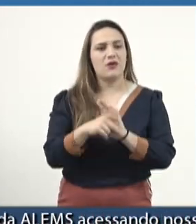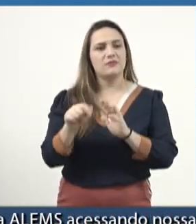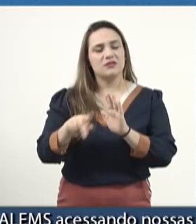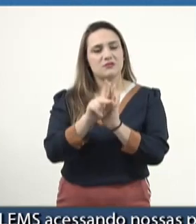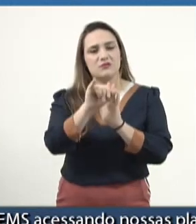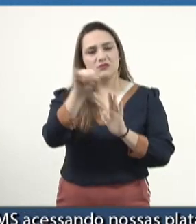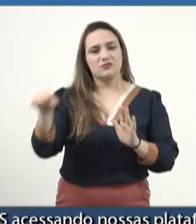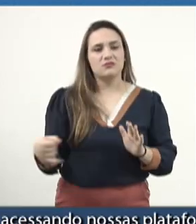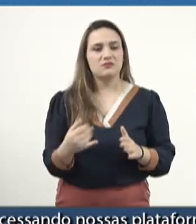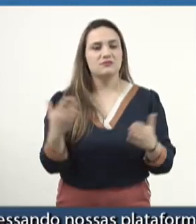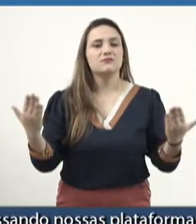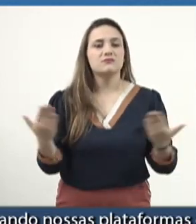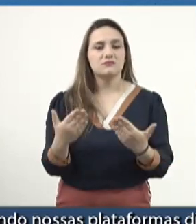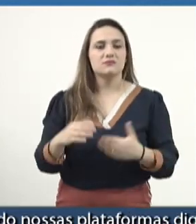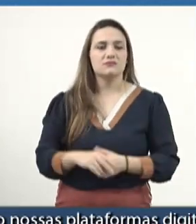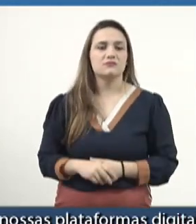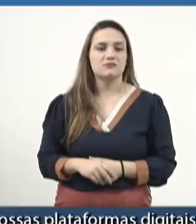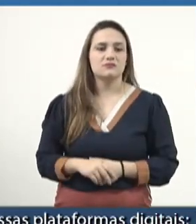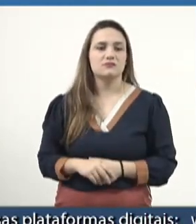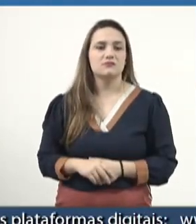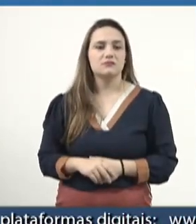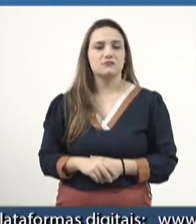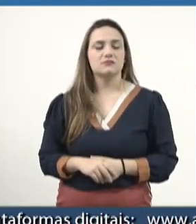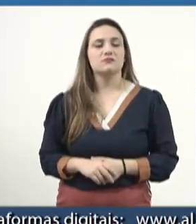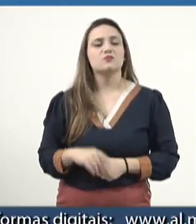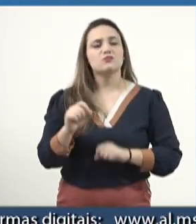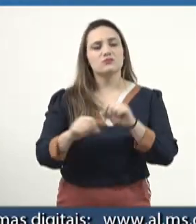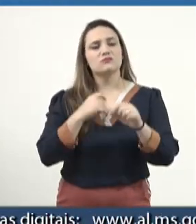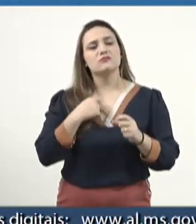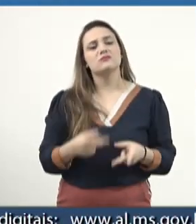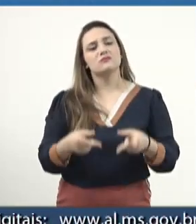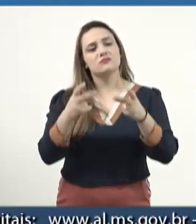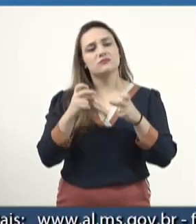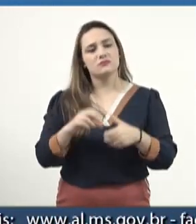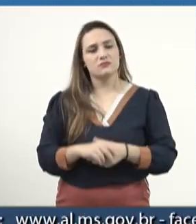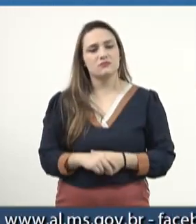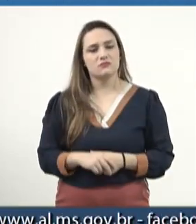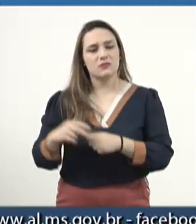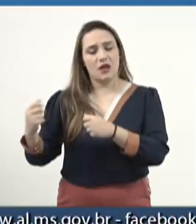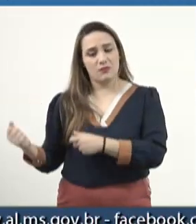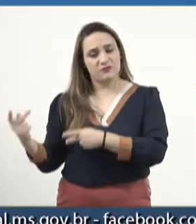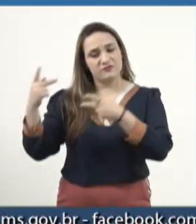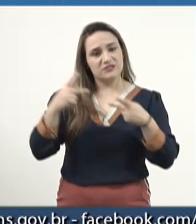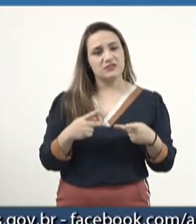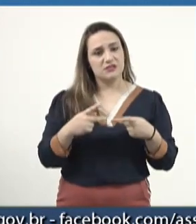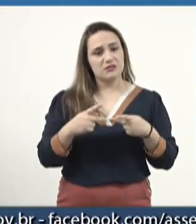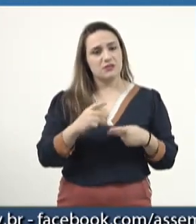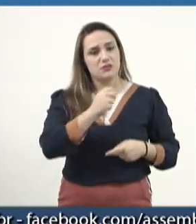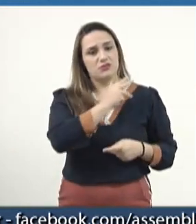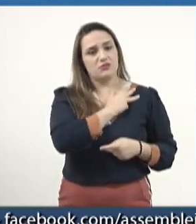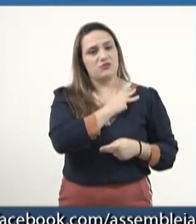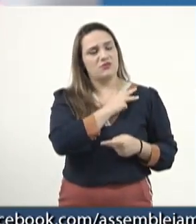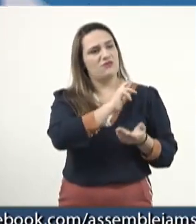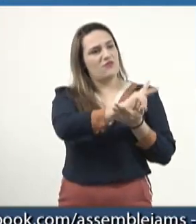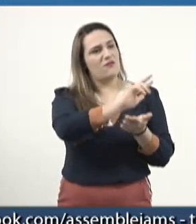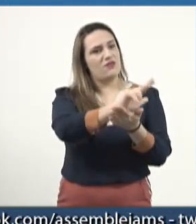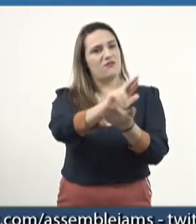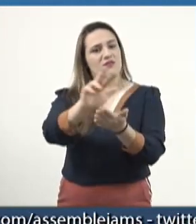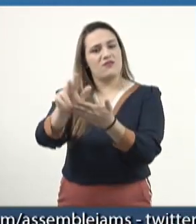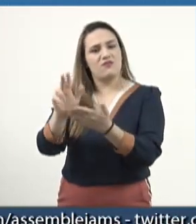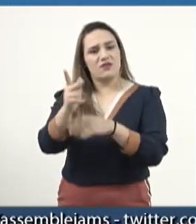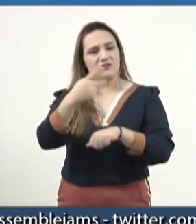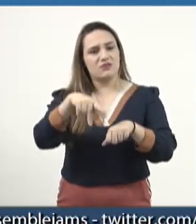projeto. E nesse momento, a gente percebe que a visita do Lula em vários países, e ontem